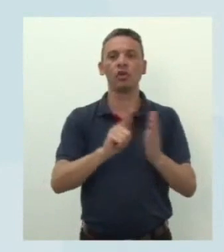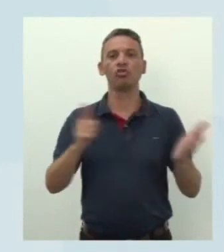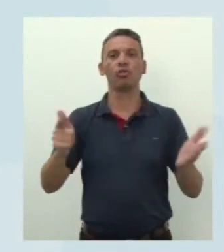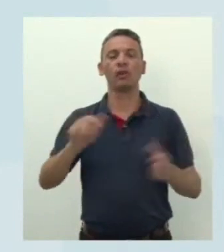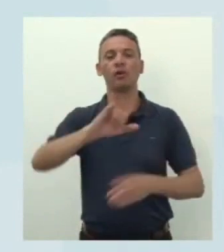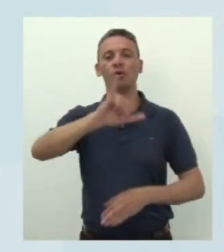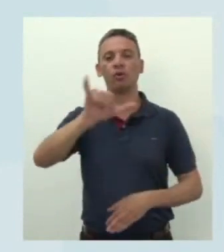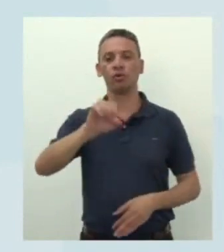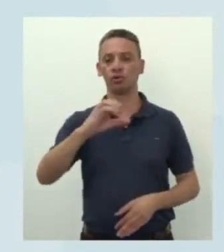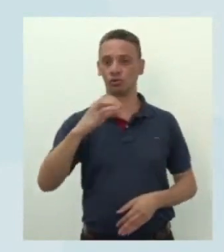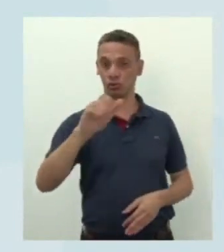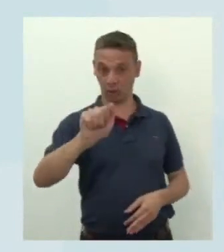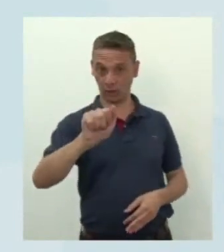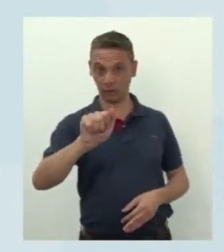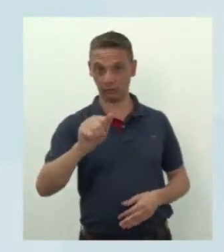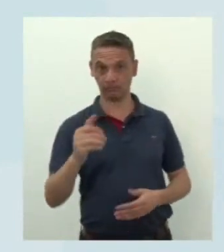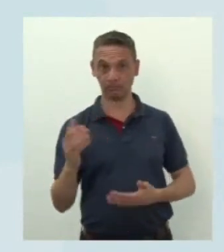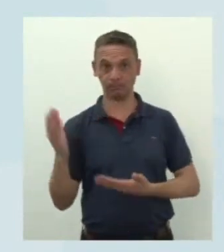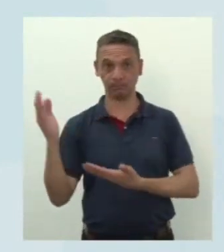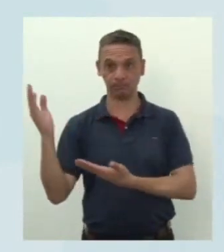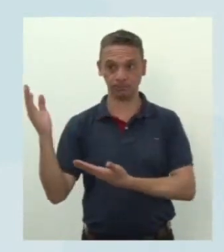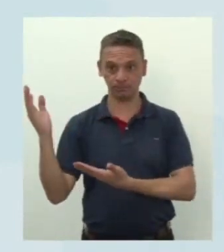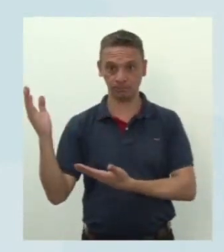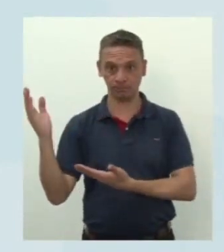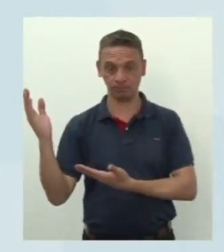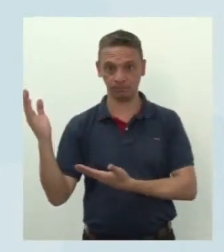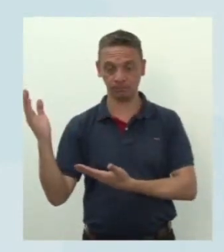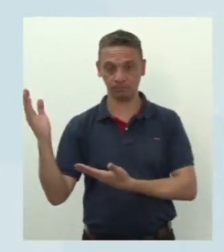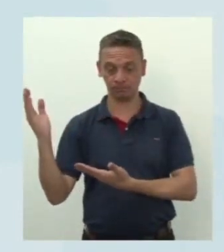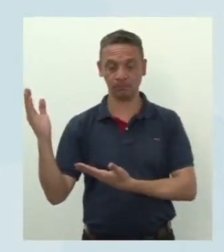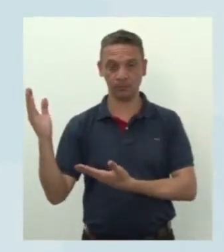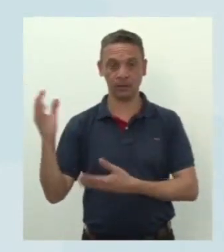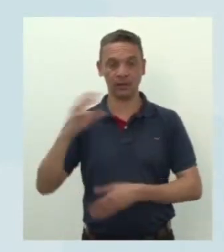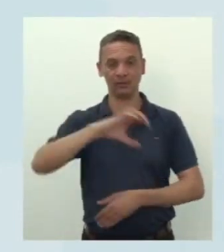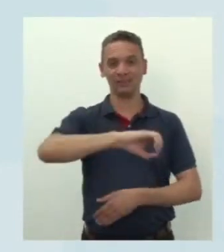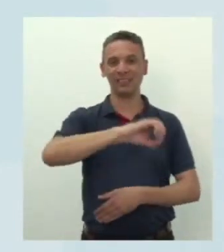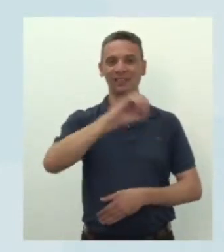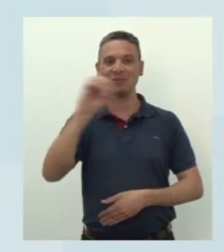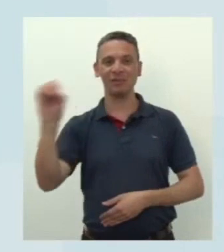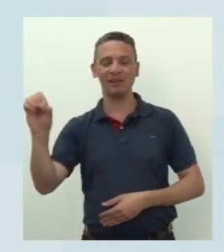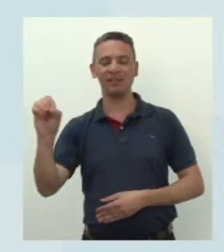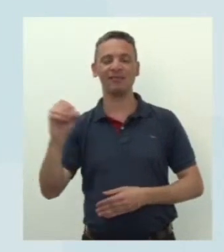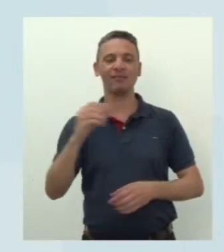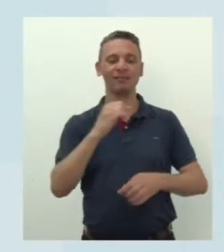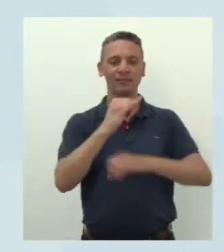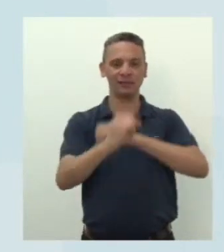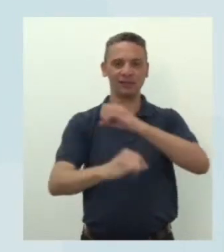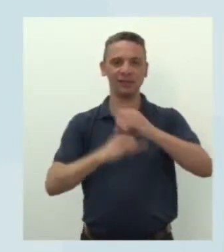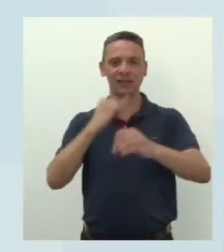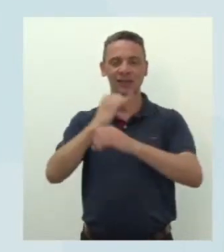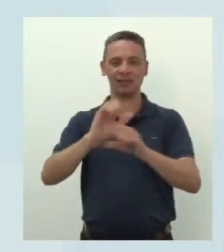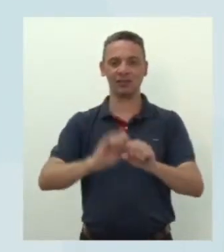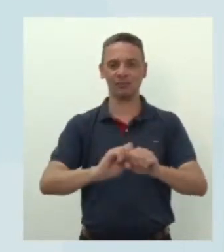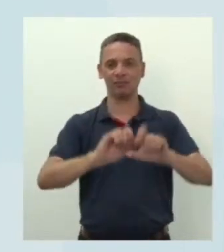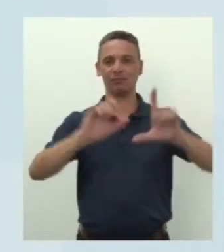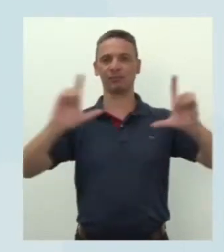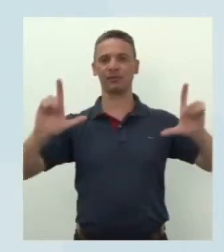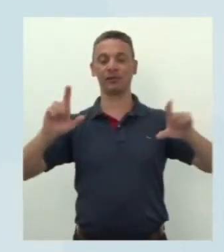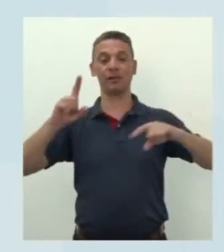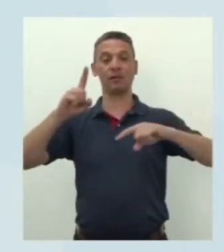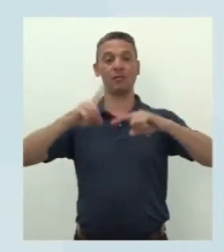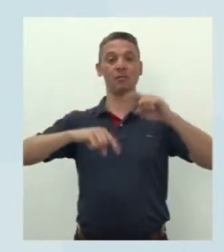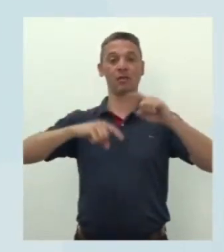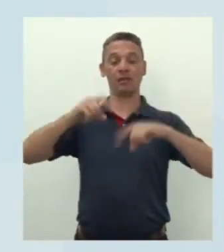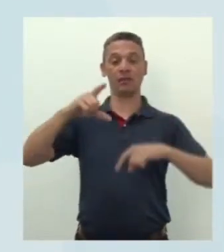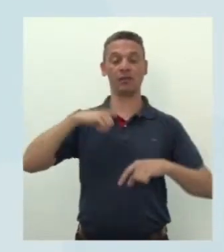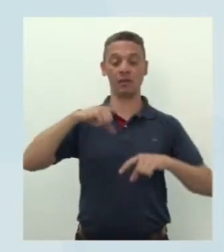Então, lá no Centro de Mídias, no site do Centro de Mídias, o professor pode acessar esse material pelo Materiais